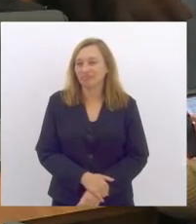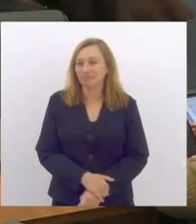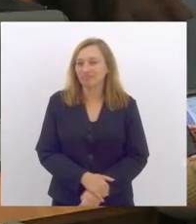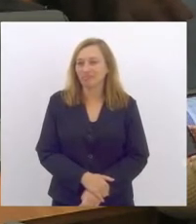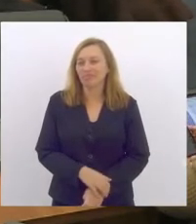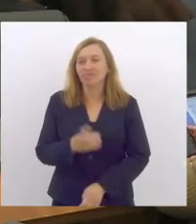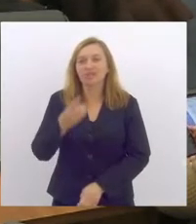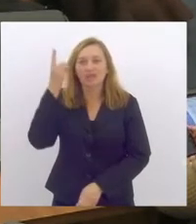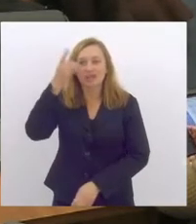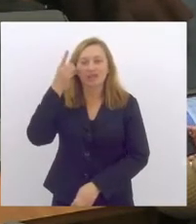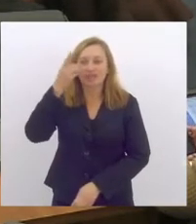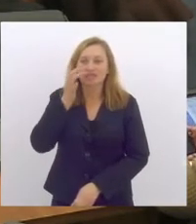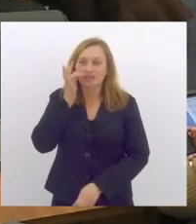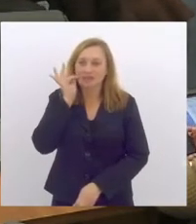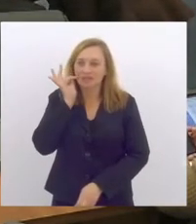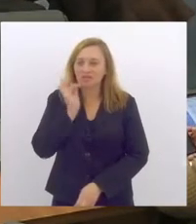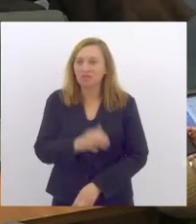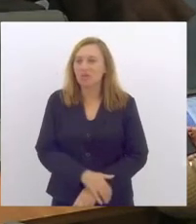Deputado Flávio.